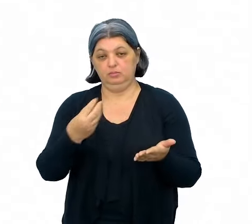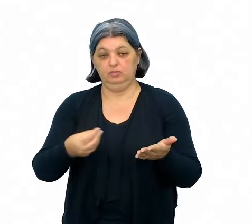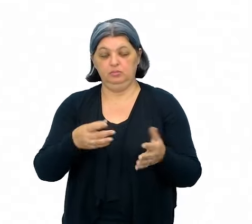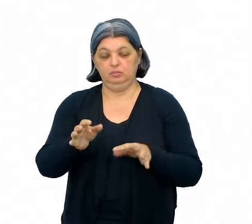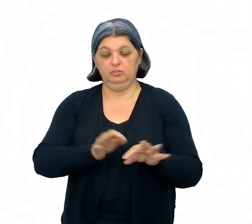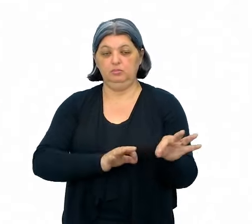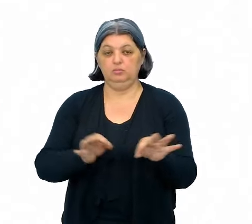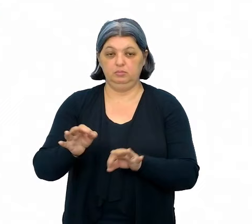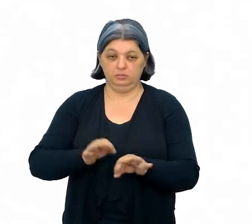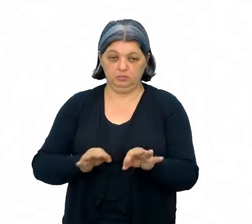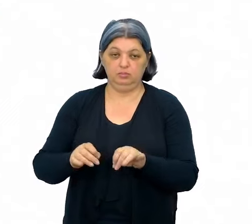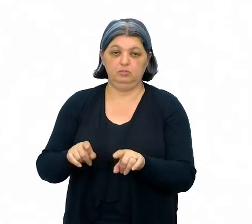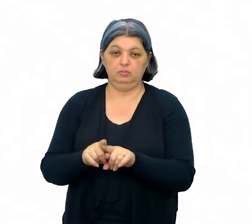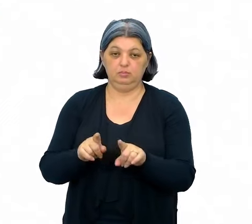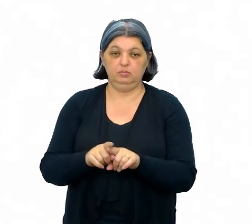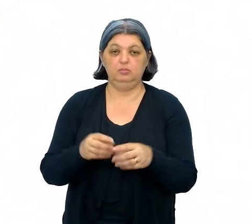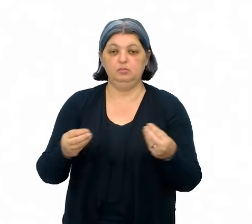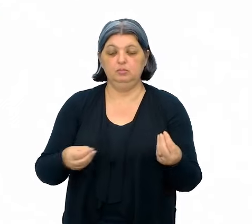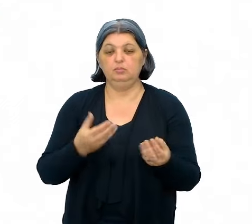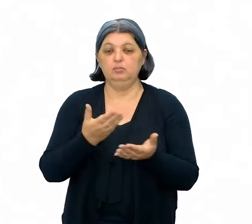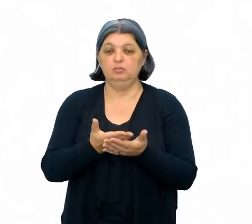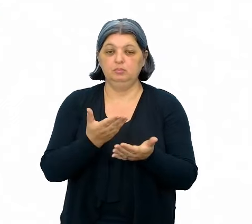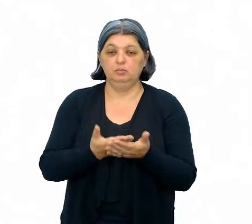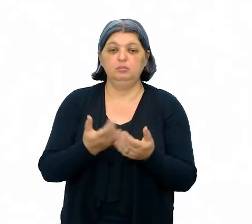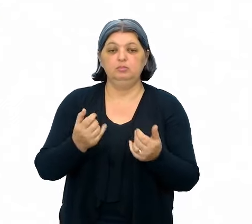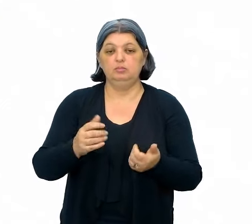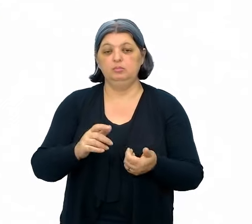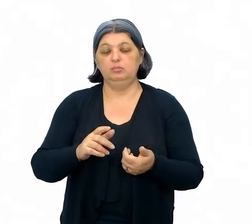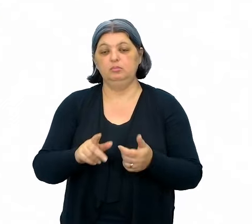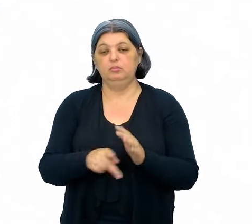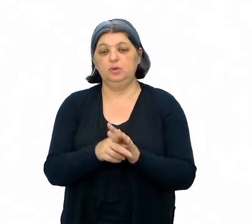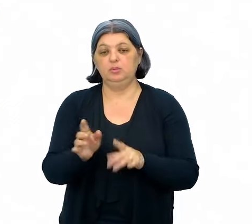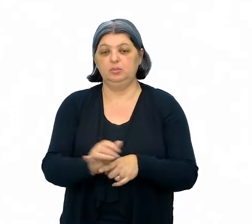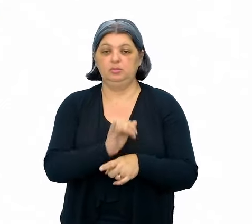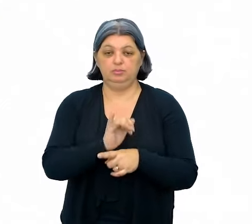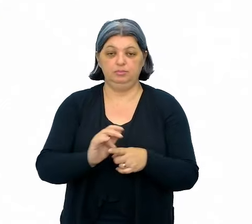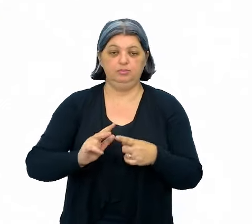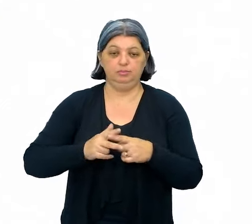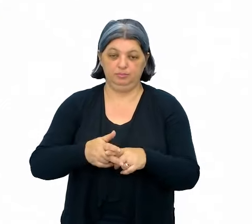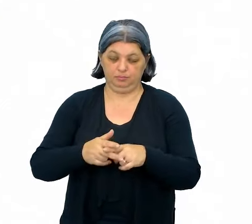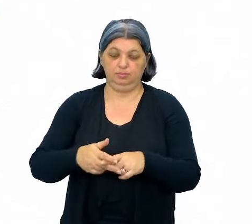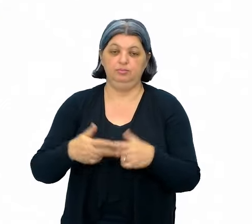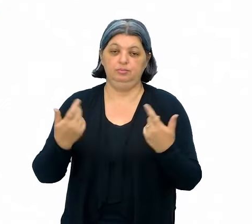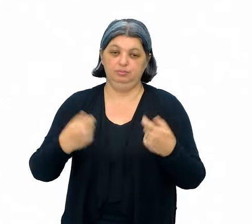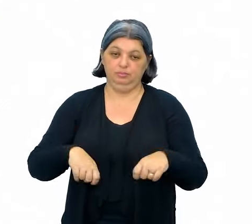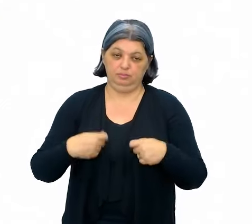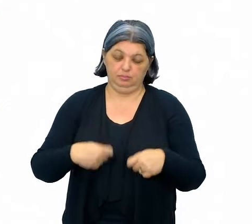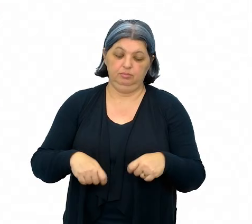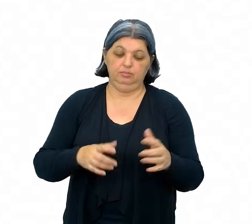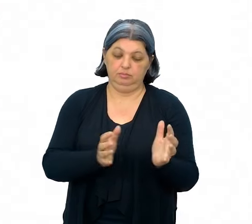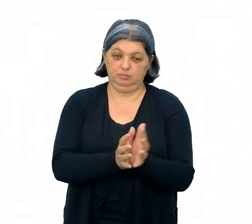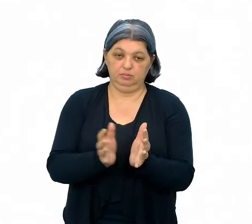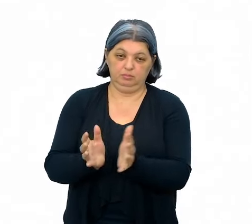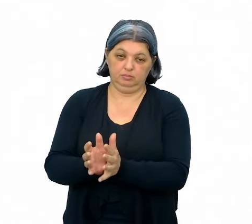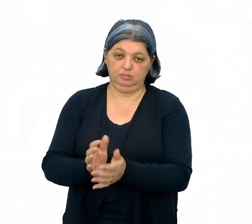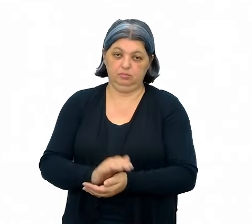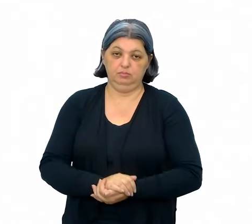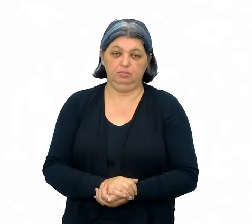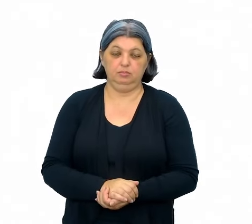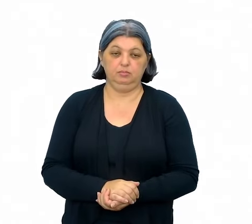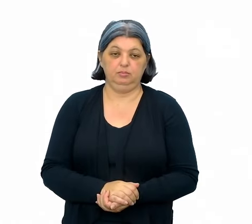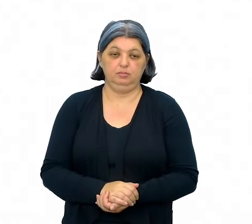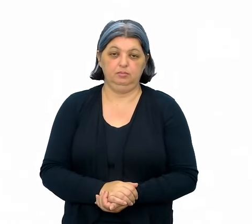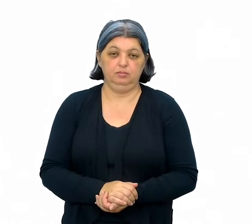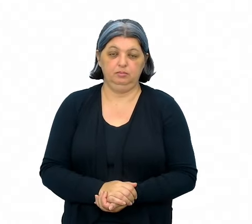Planejar como encaminharão as aulas e os possíveis ajustes que serão necessários à sua turma.